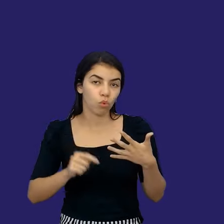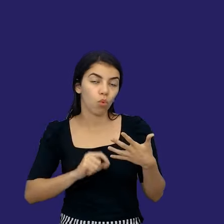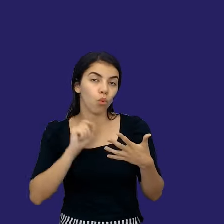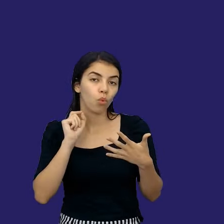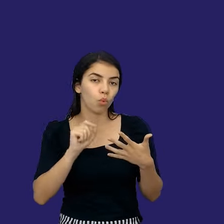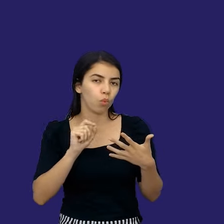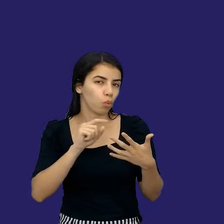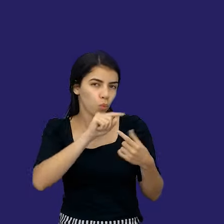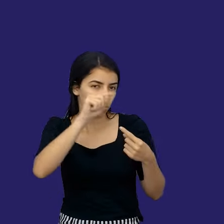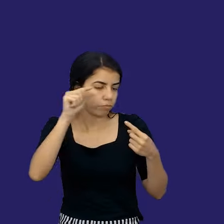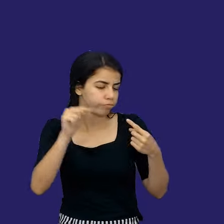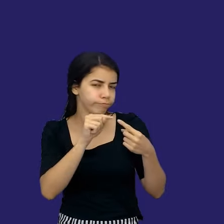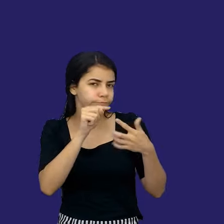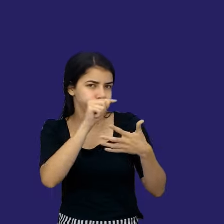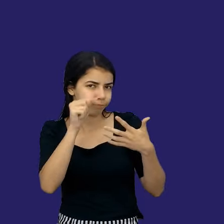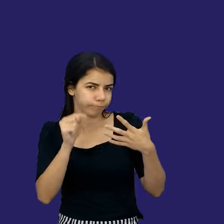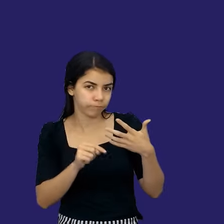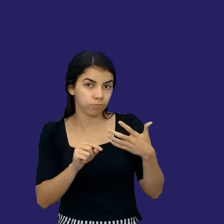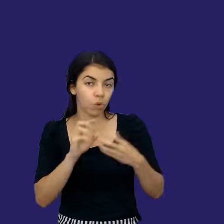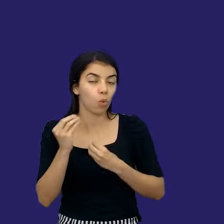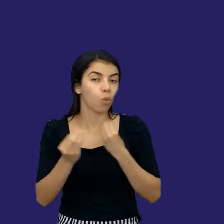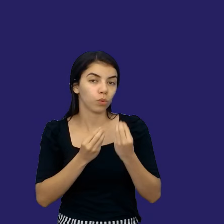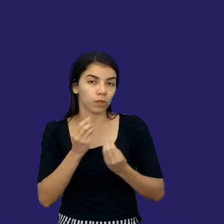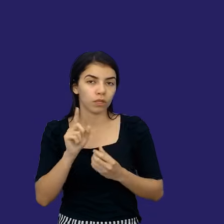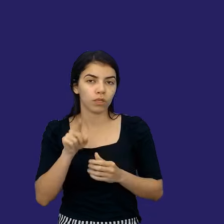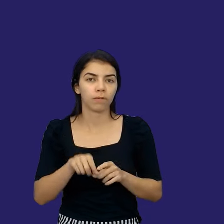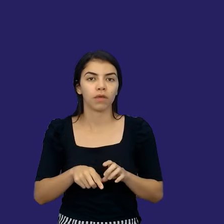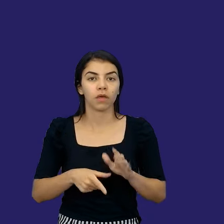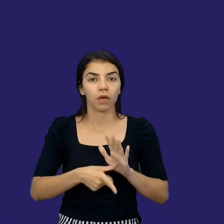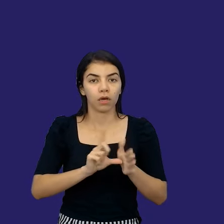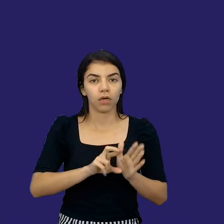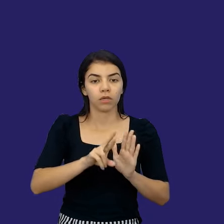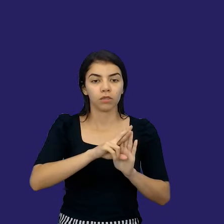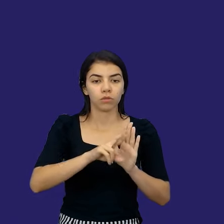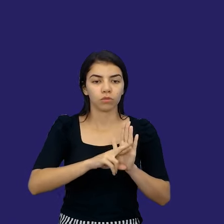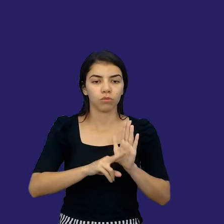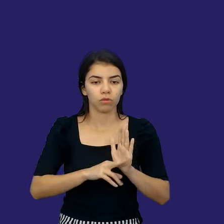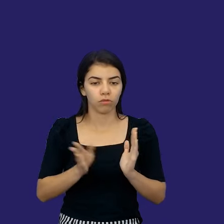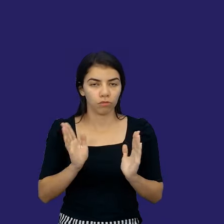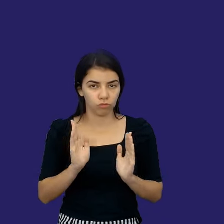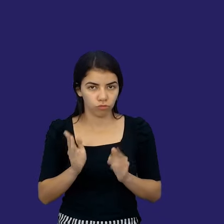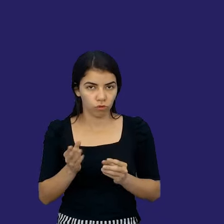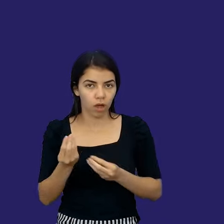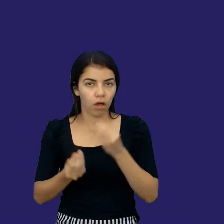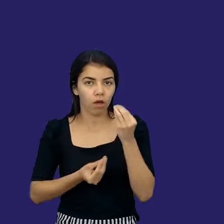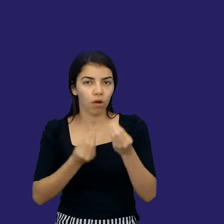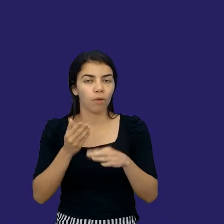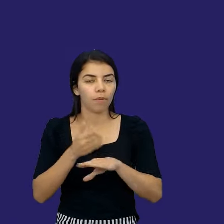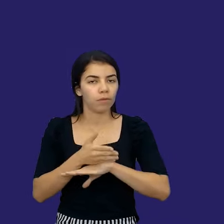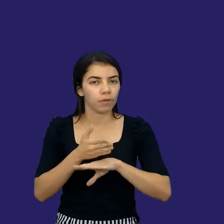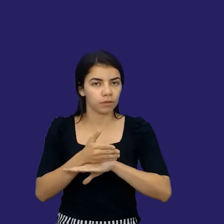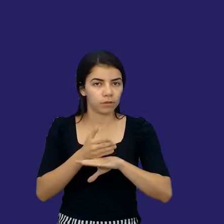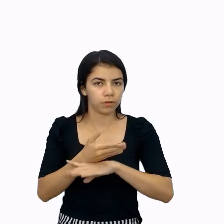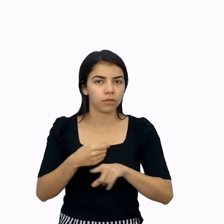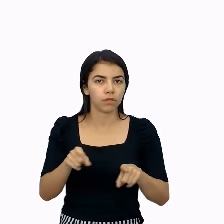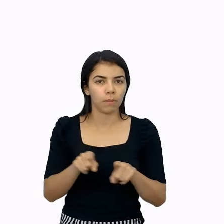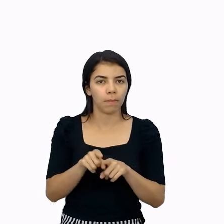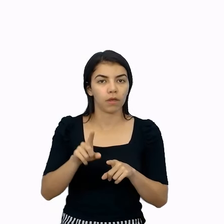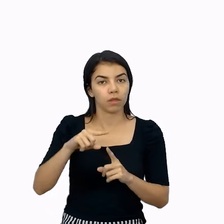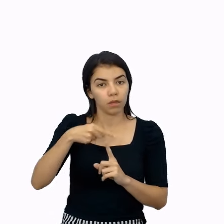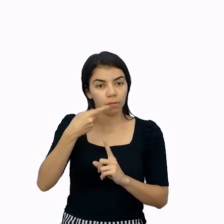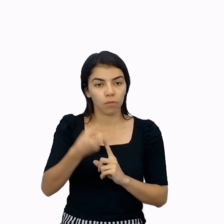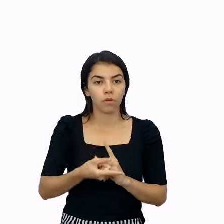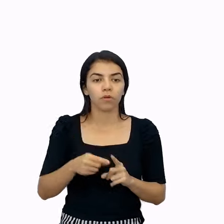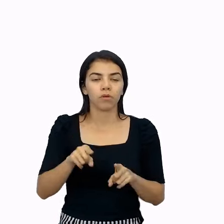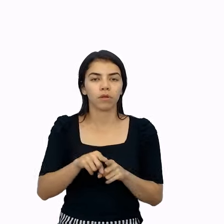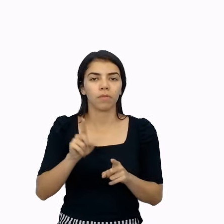nossos objetivos. Então, vocês viram aqui o roteiro, né, que está aparecendo aí na tela, como vocês podem acessar. A seguir, nós temos